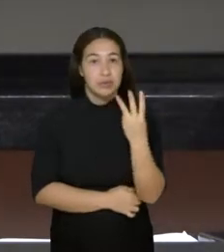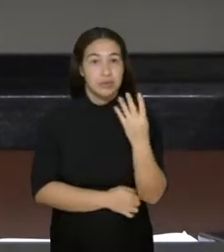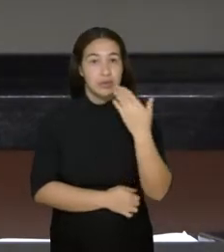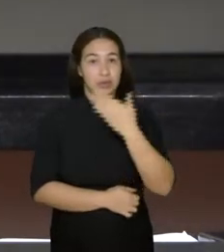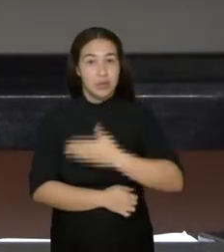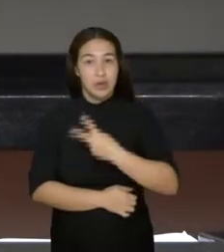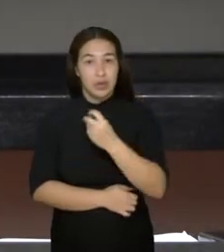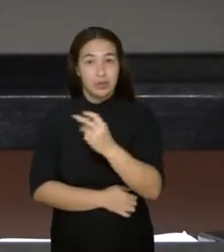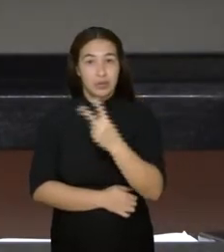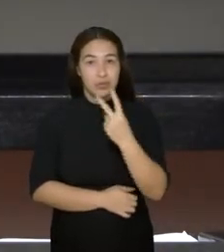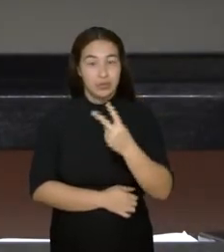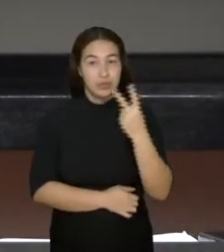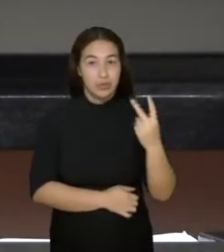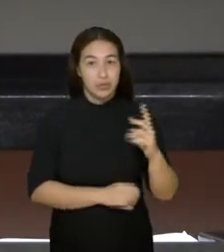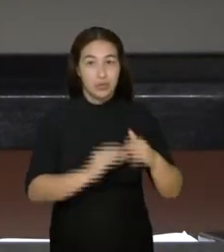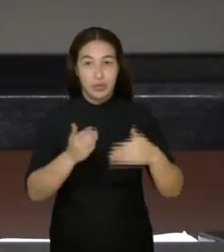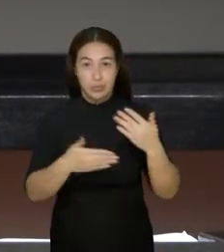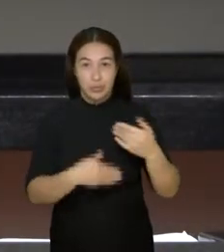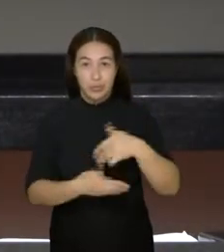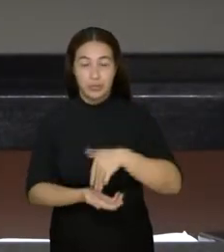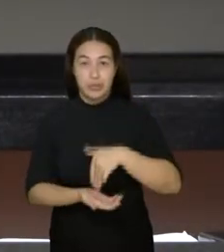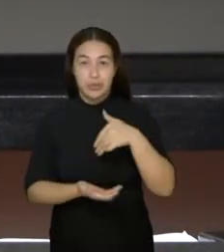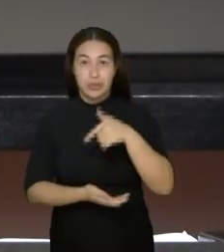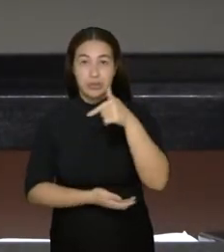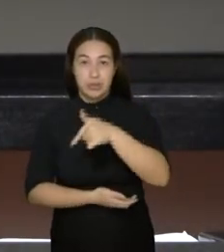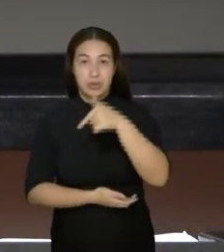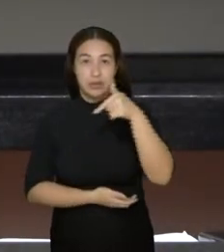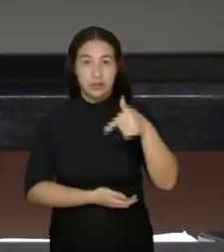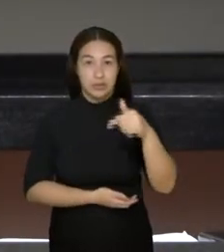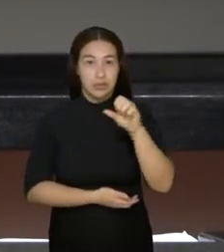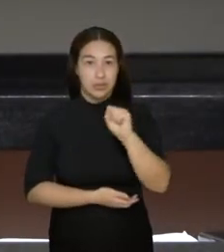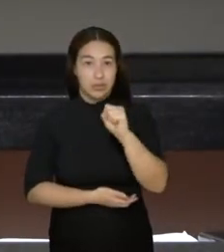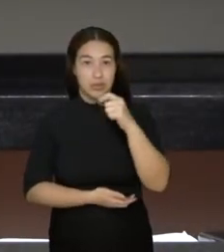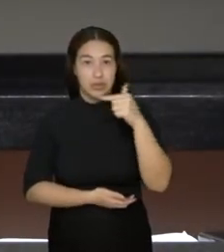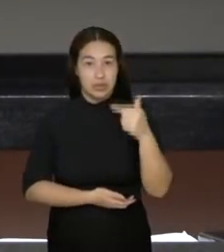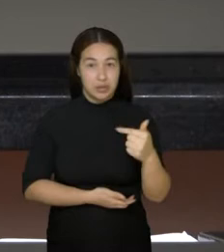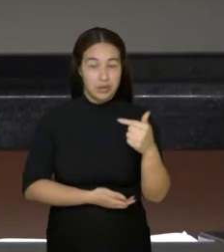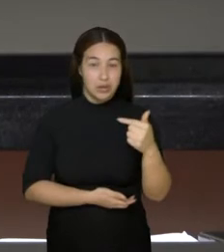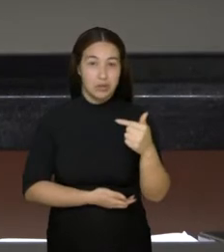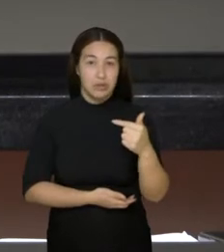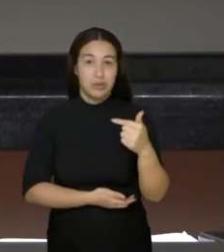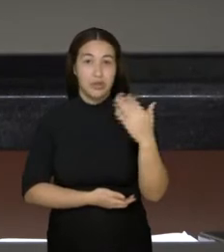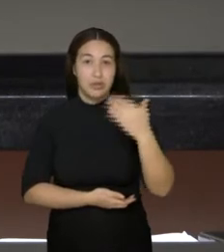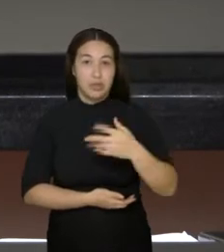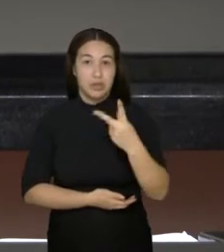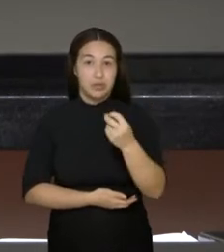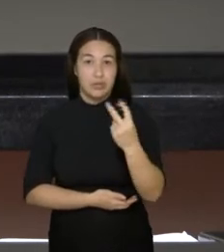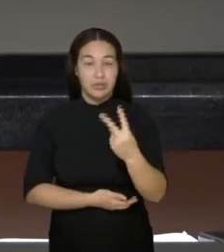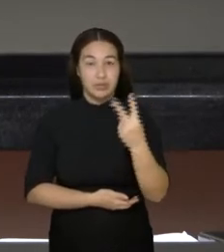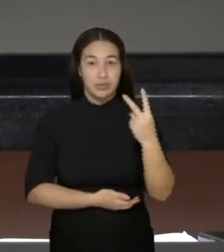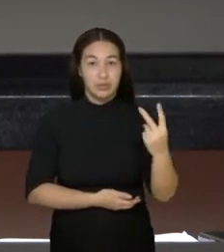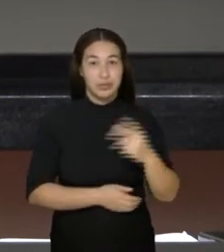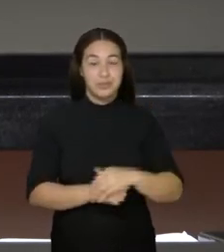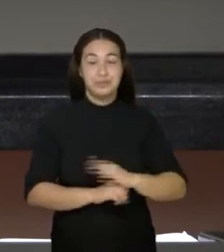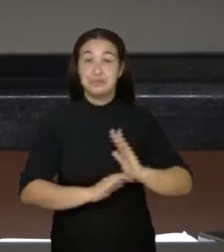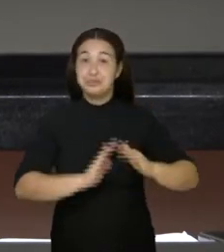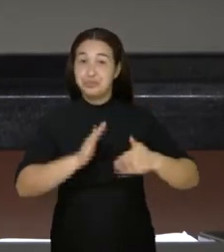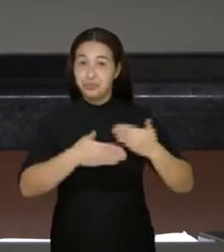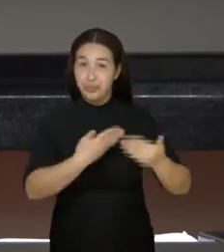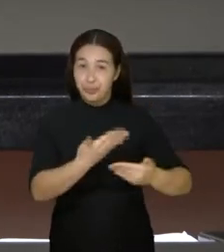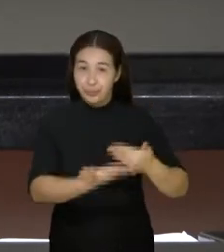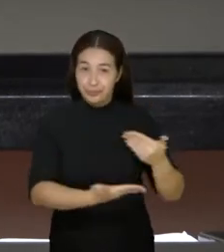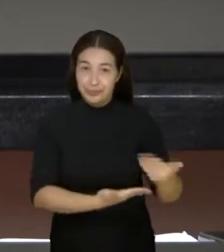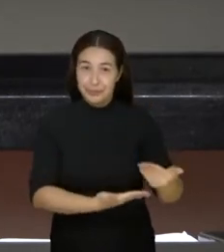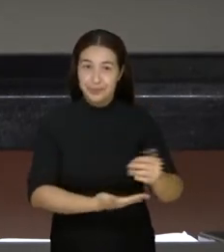as moções 789 787 a 803/2022 na sequência